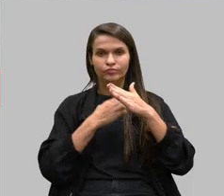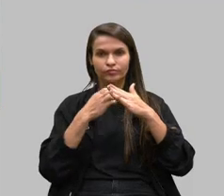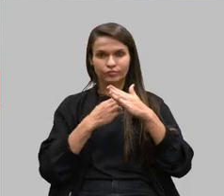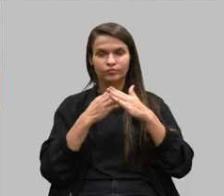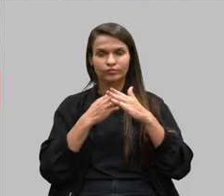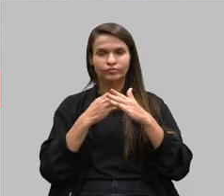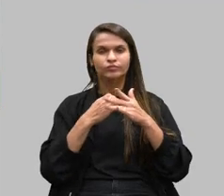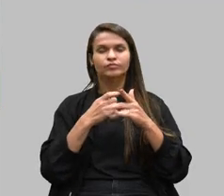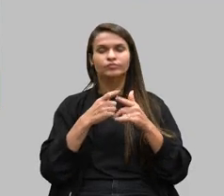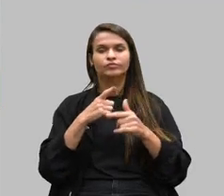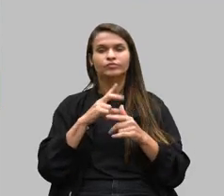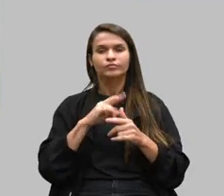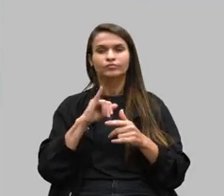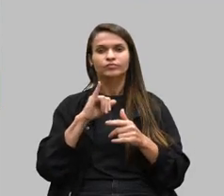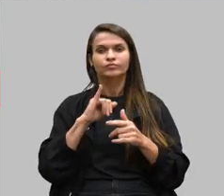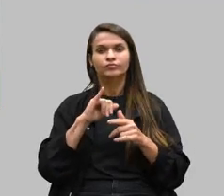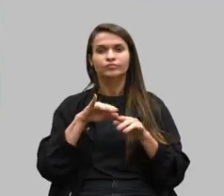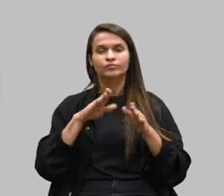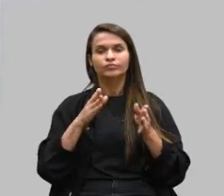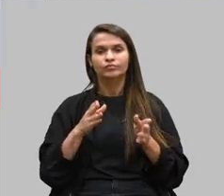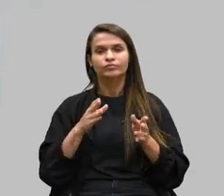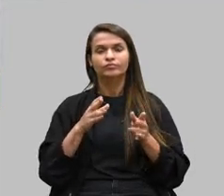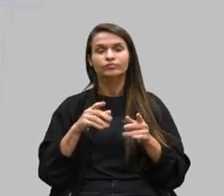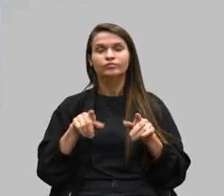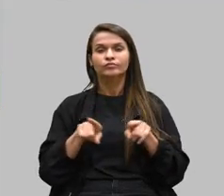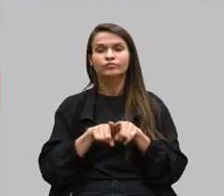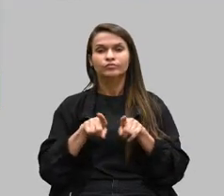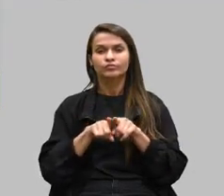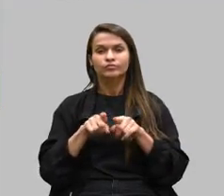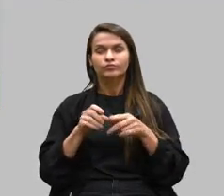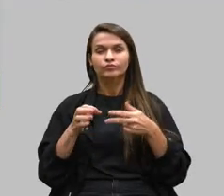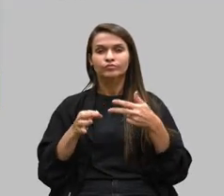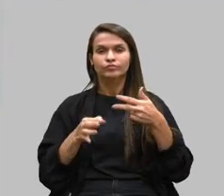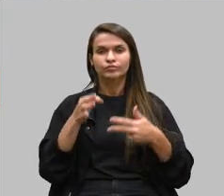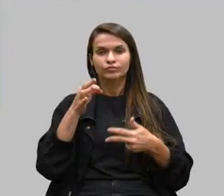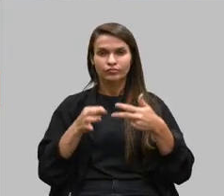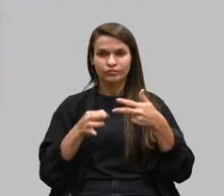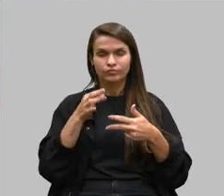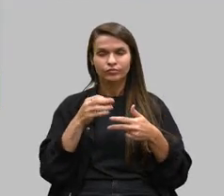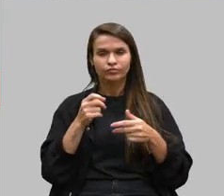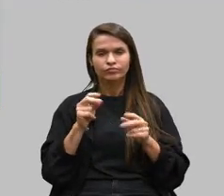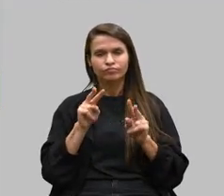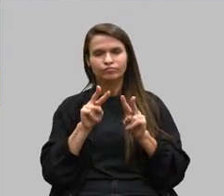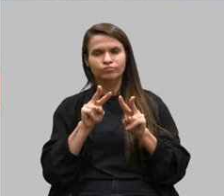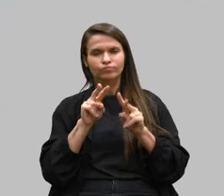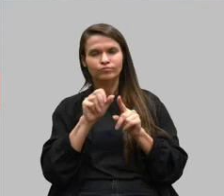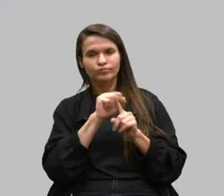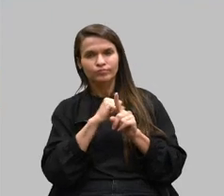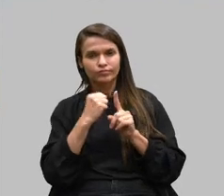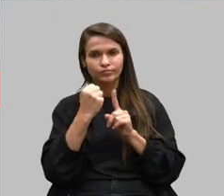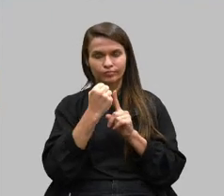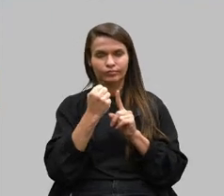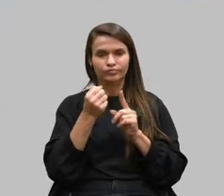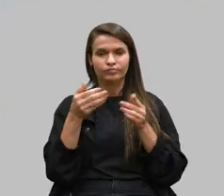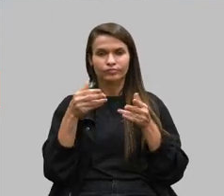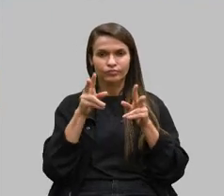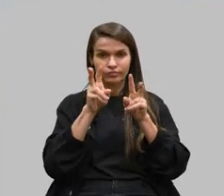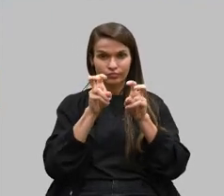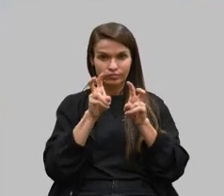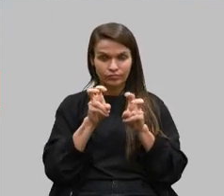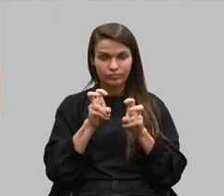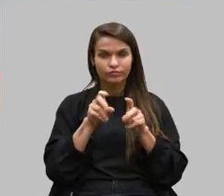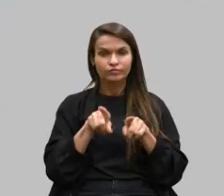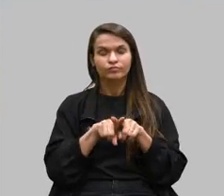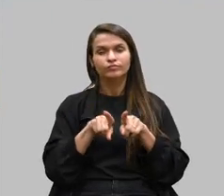concessionárias que vão sentar à mesa e do Judiciário ter olhar um um um ter um olhar social sobre essa questão que as faixas